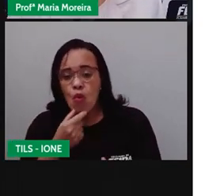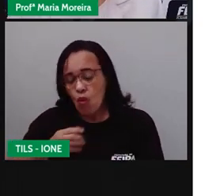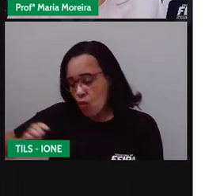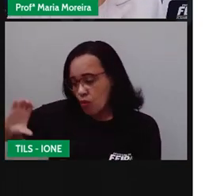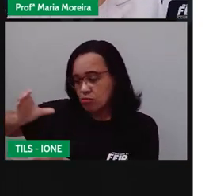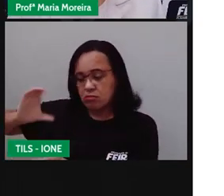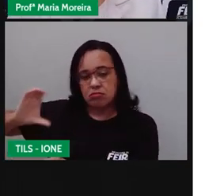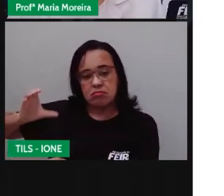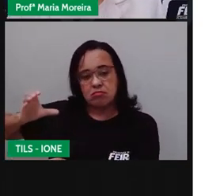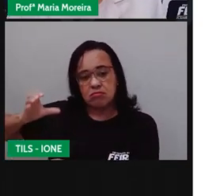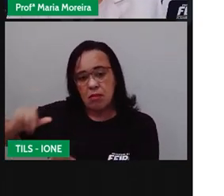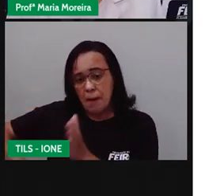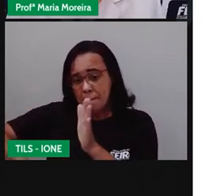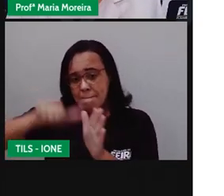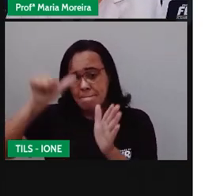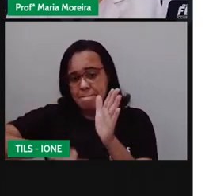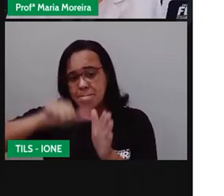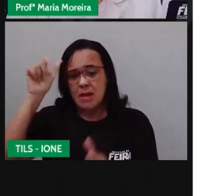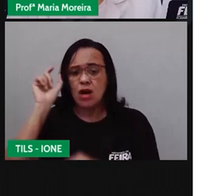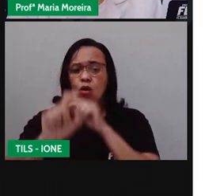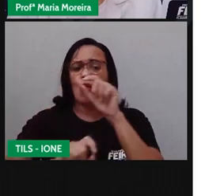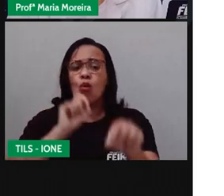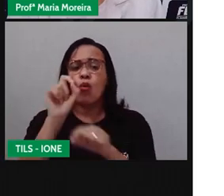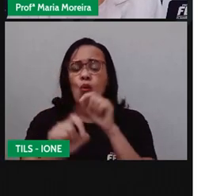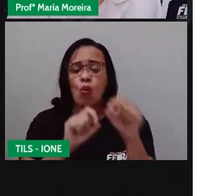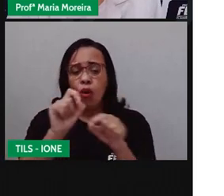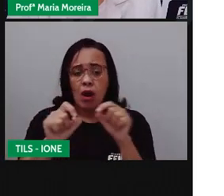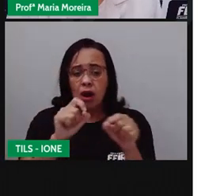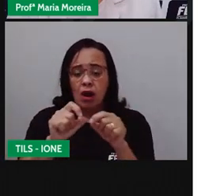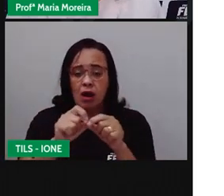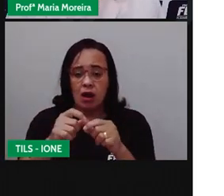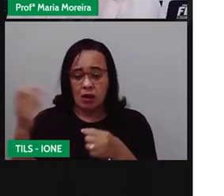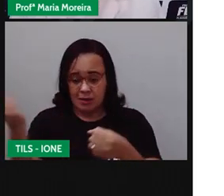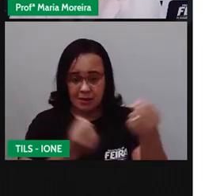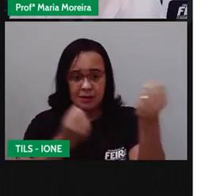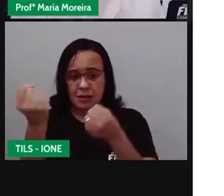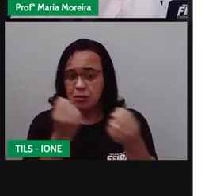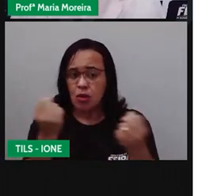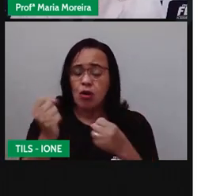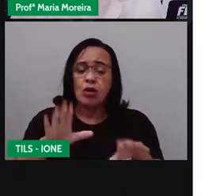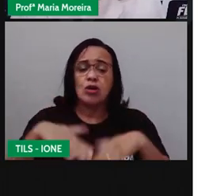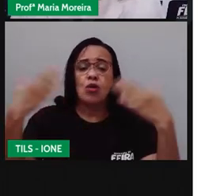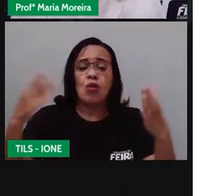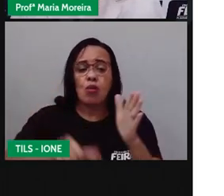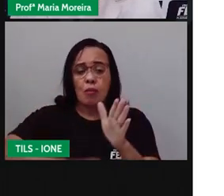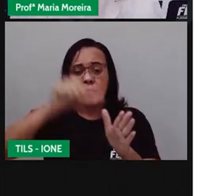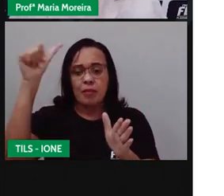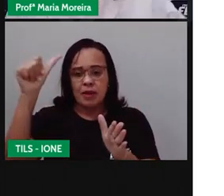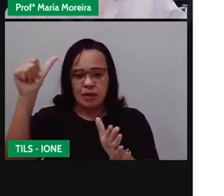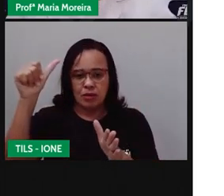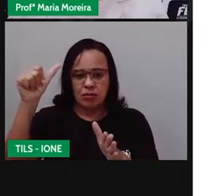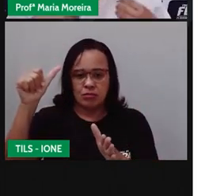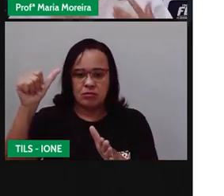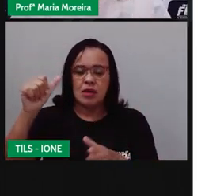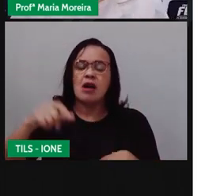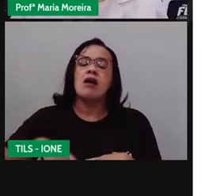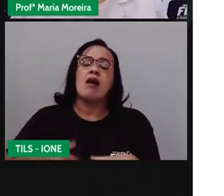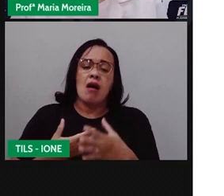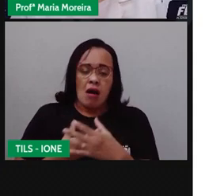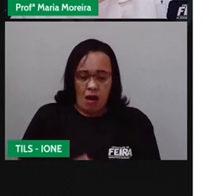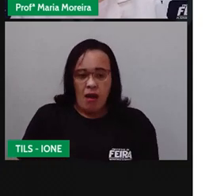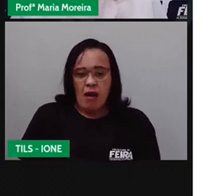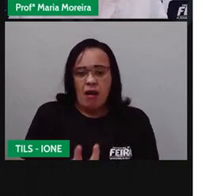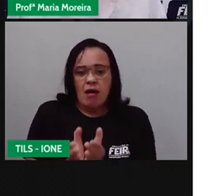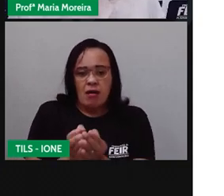de transporte foi o aquático, né? Ainda também o quê? No período da pré-história. Por quê? Porque o